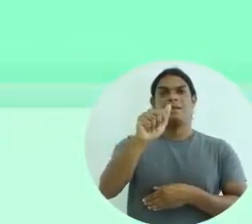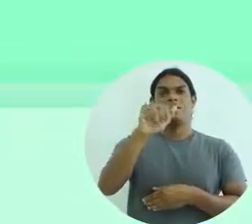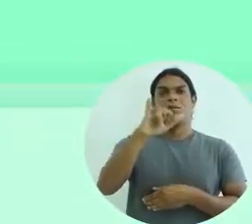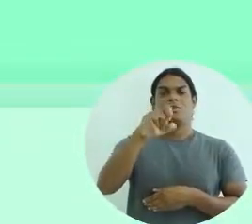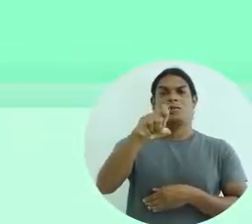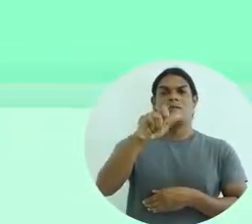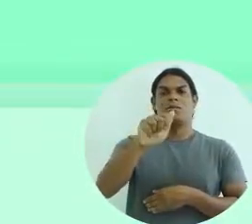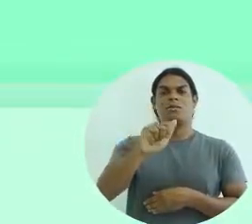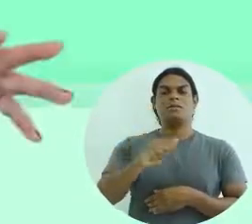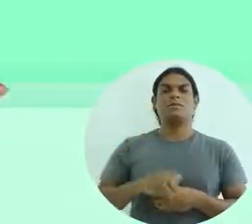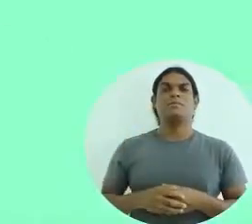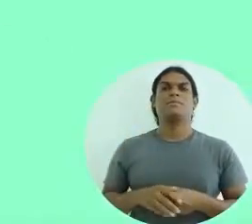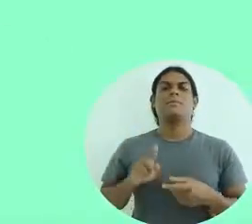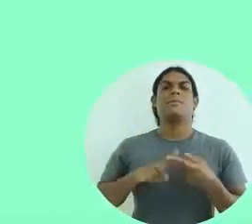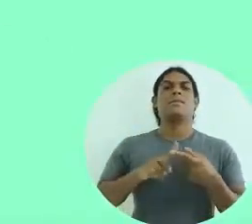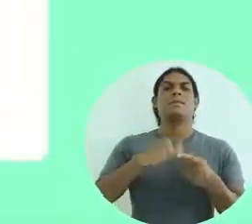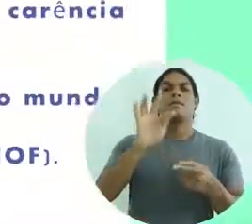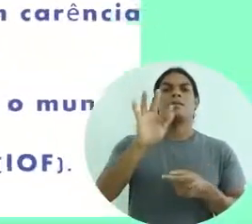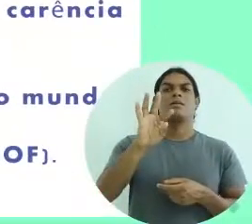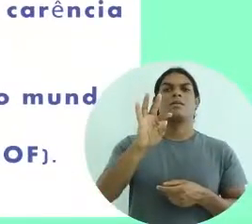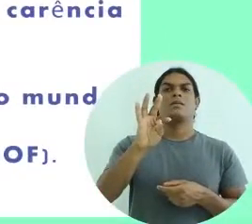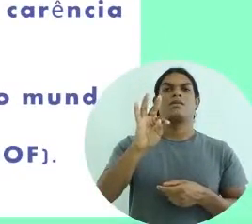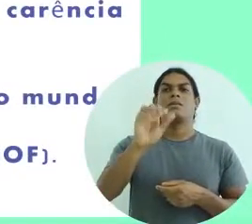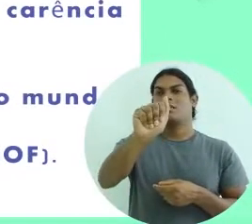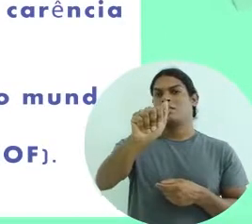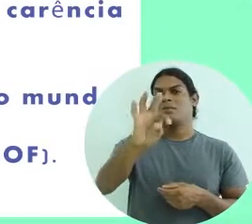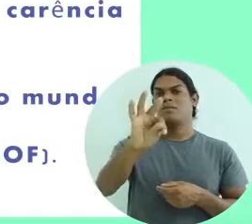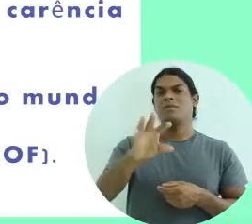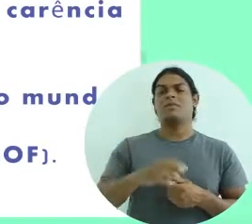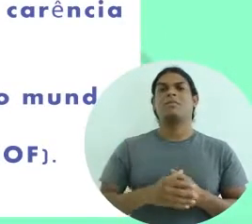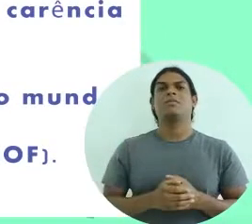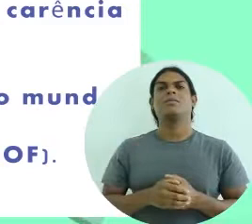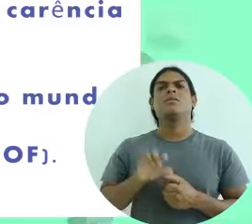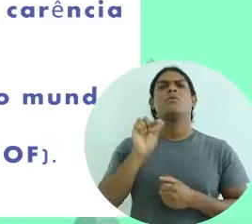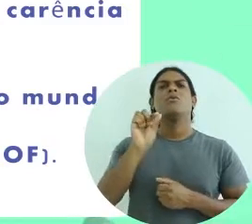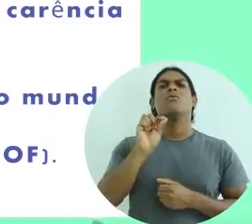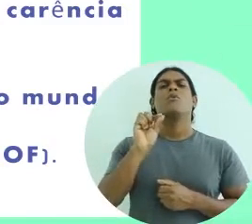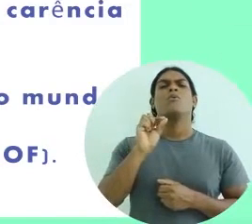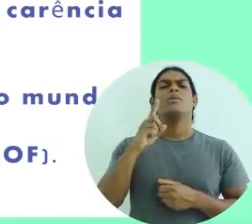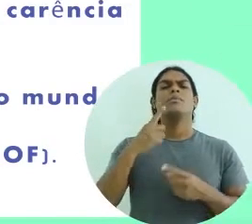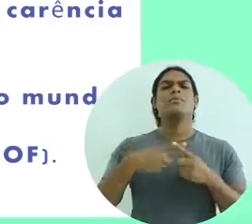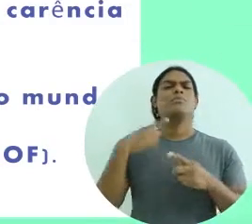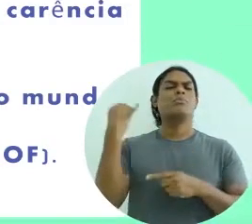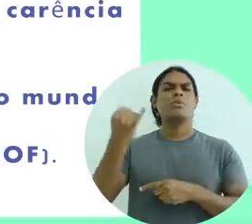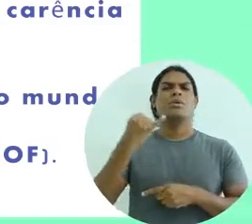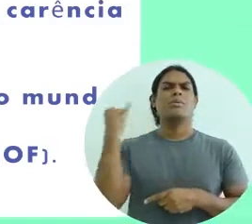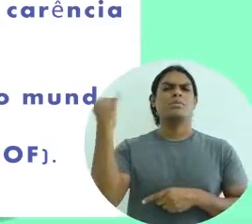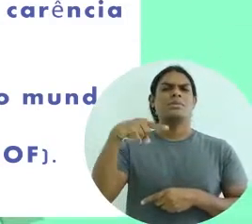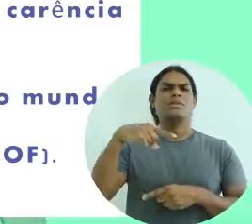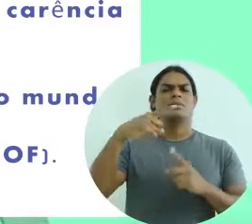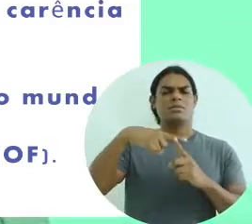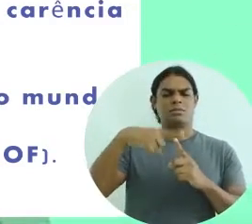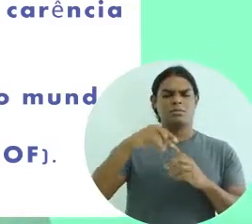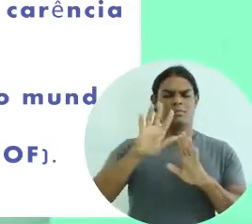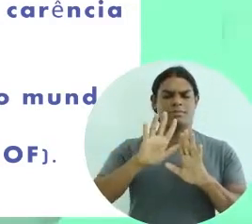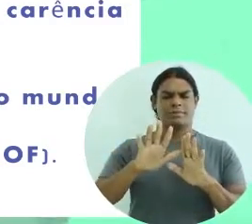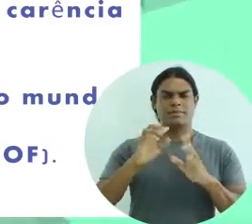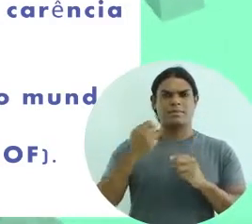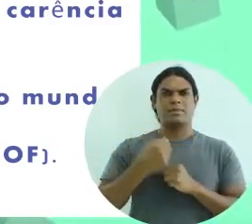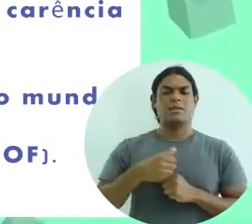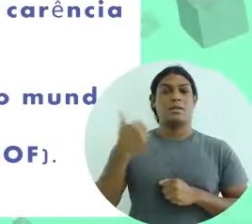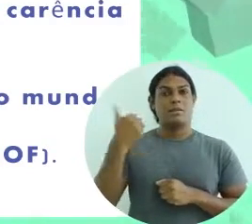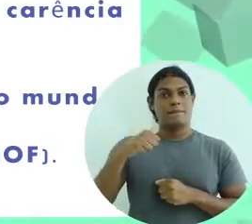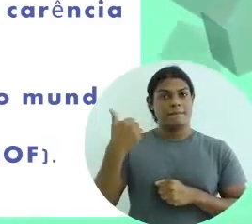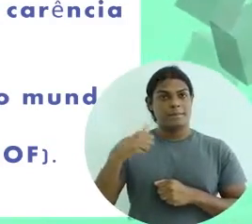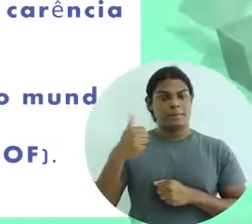do FAT. Então, quais são as principais vantagens desse tipo de financiamento? Primeiro, é uma